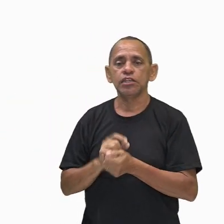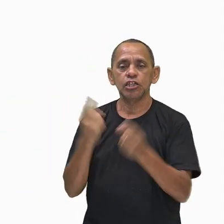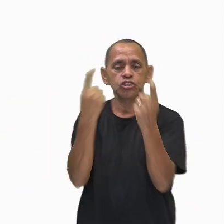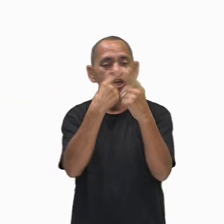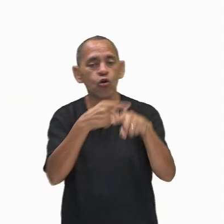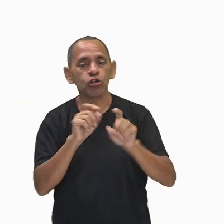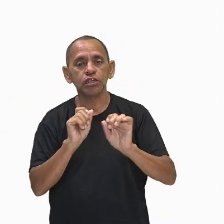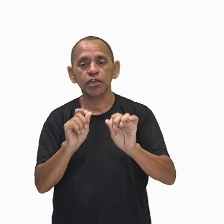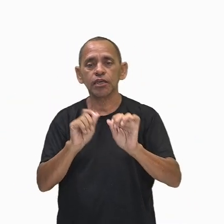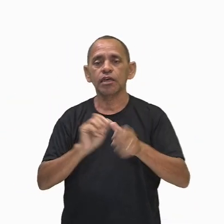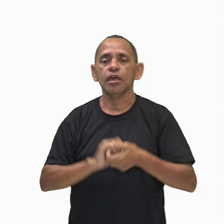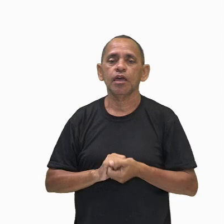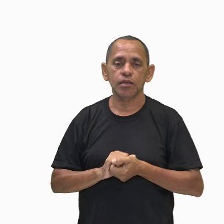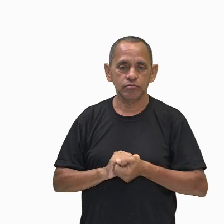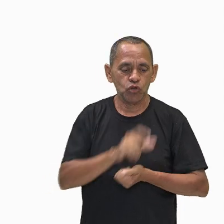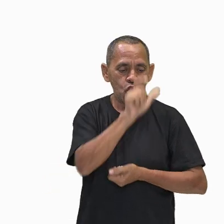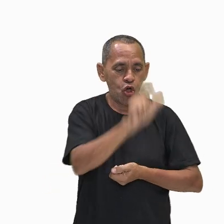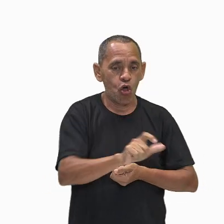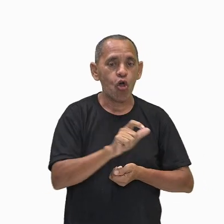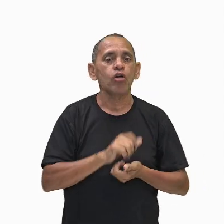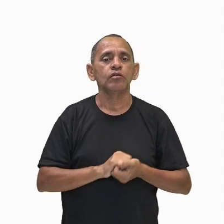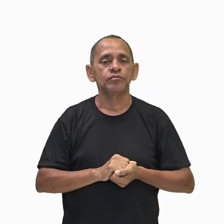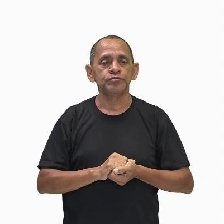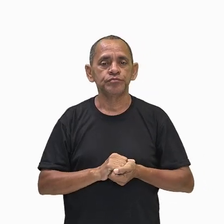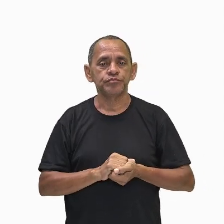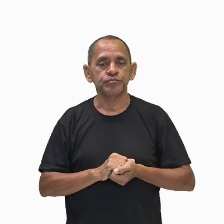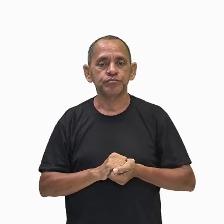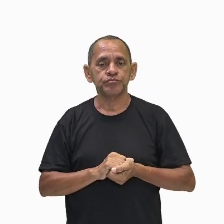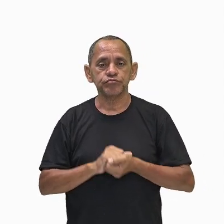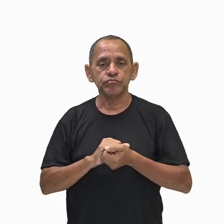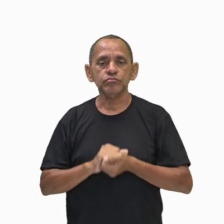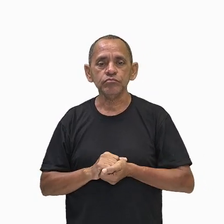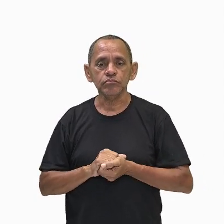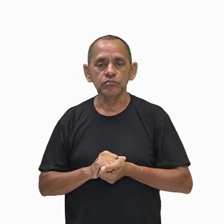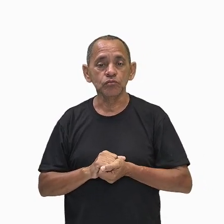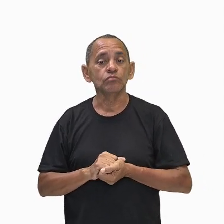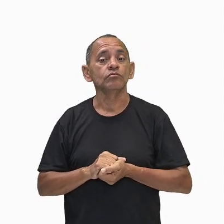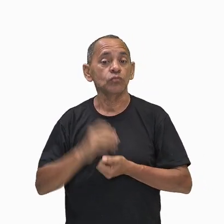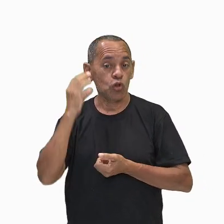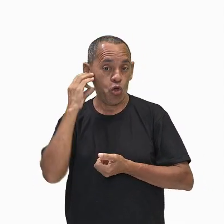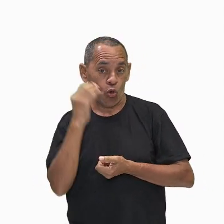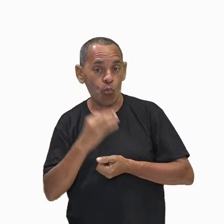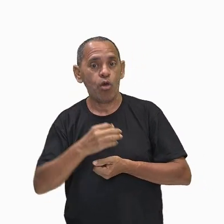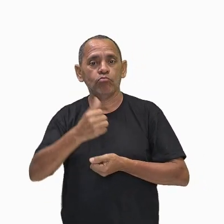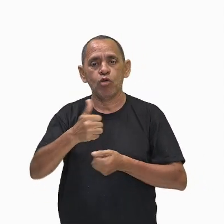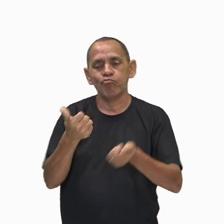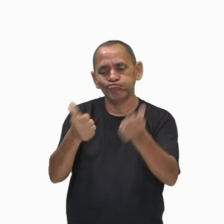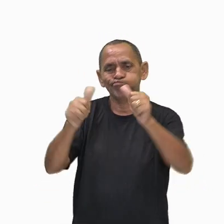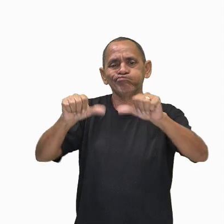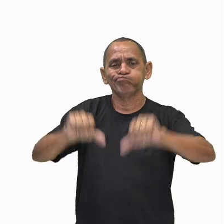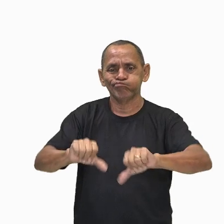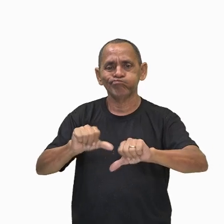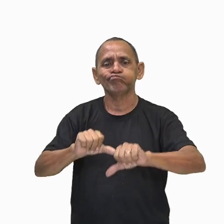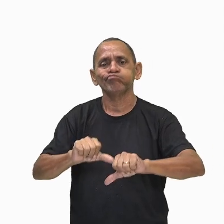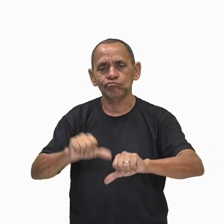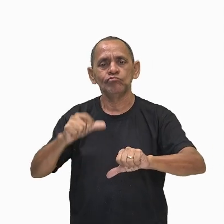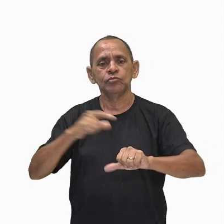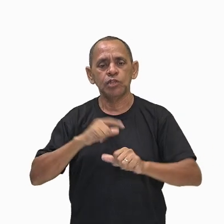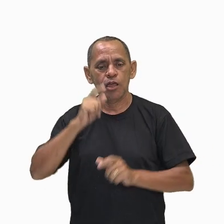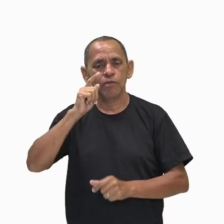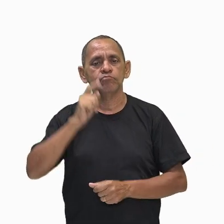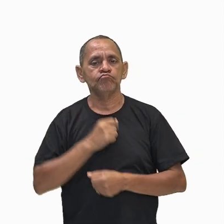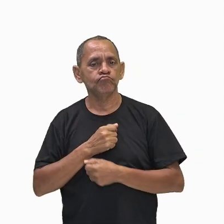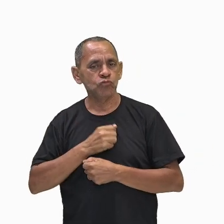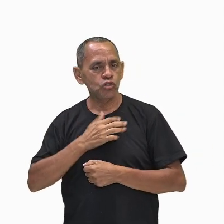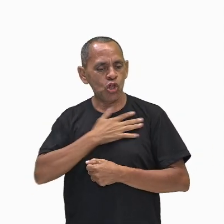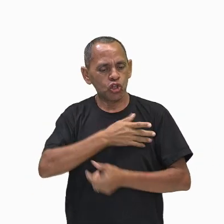Equador também deixam esse Pedro I impopular. E, claro, ele age com autoritarismo, né? Tanto que ele manda aí massacrar,